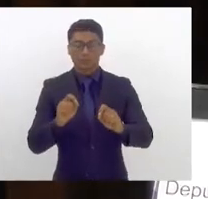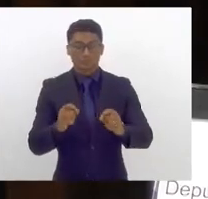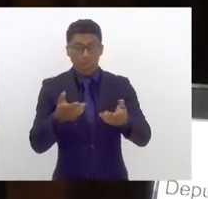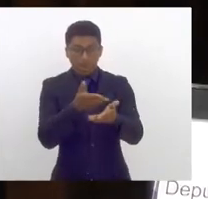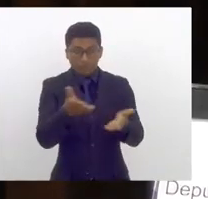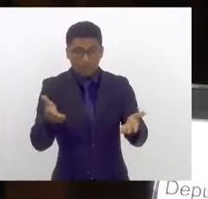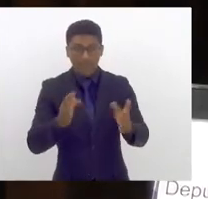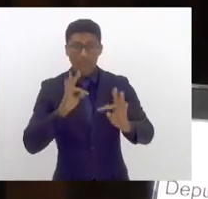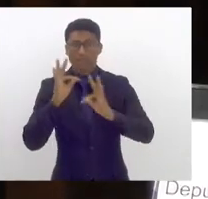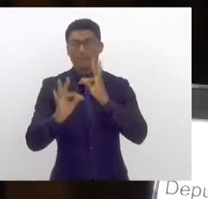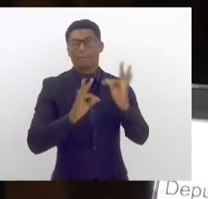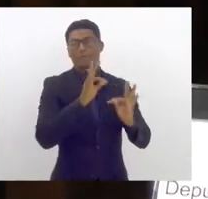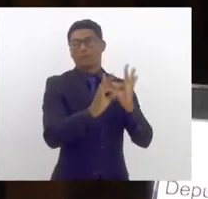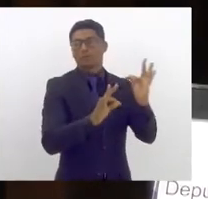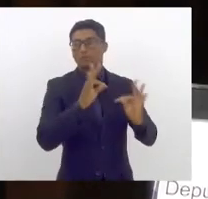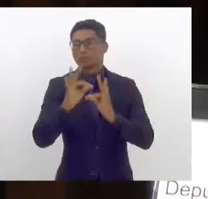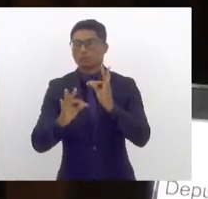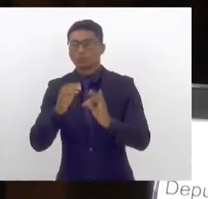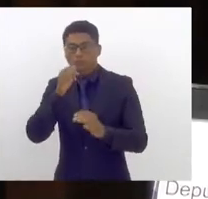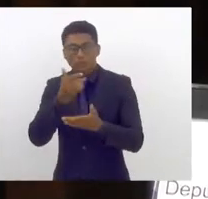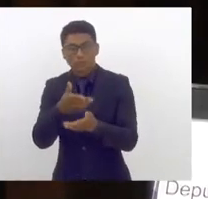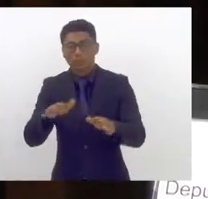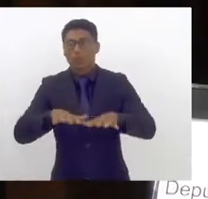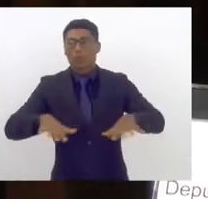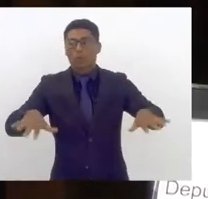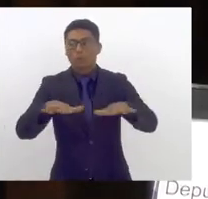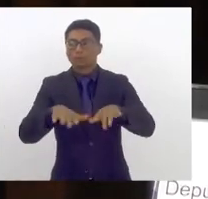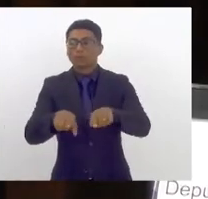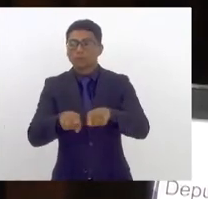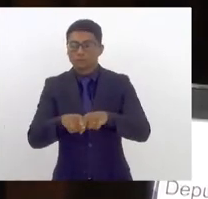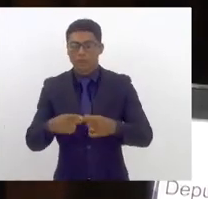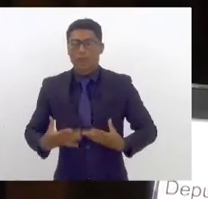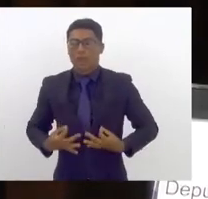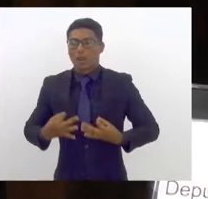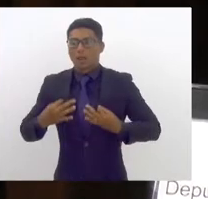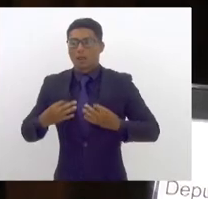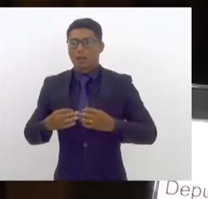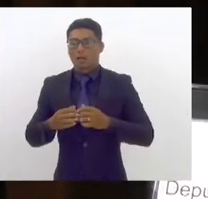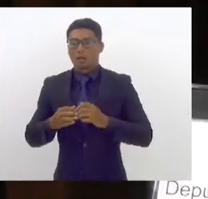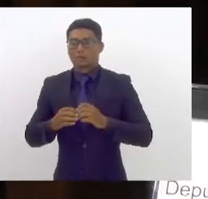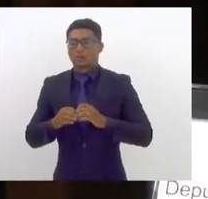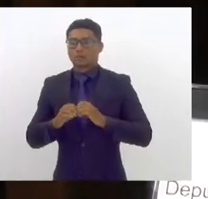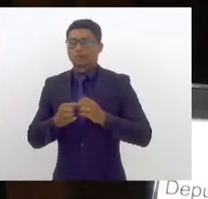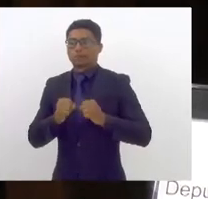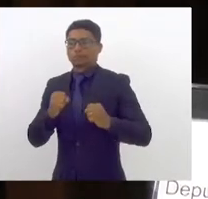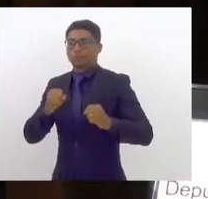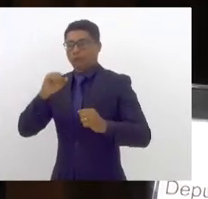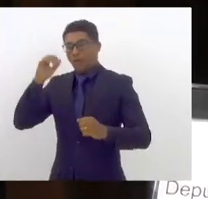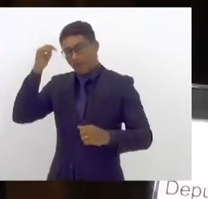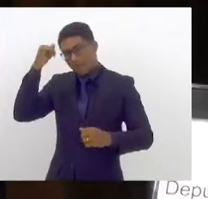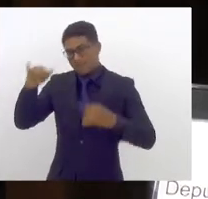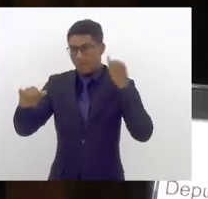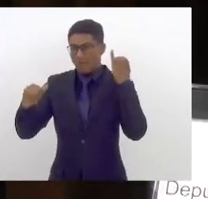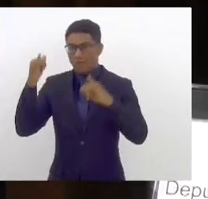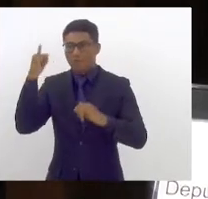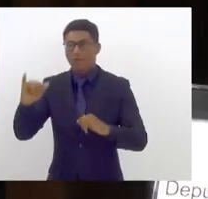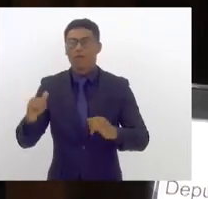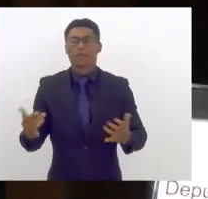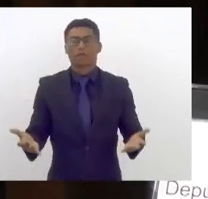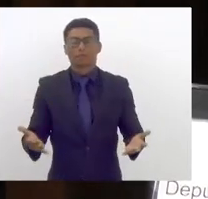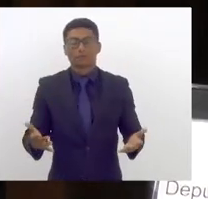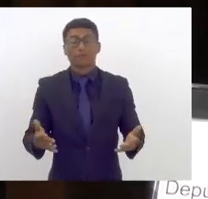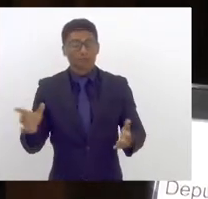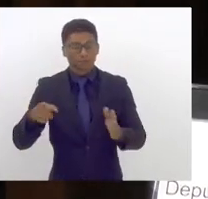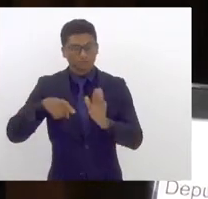tratamento reabilitação dessas mulheres que apresentam né algum diagnóstico e antes da